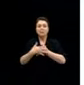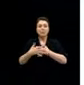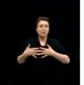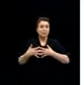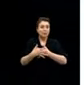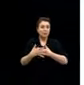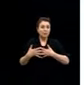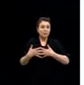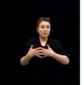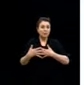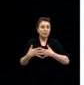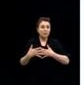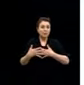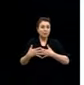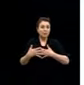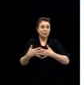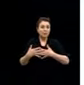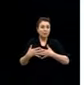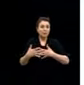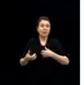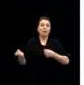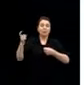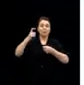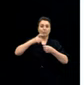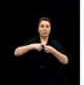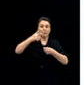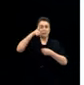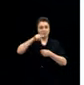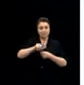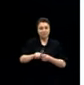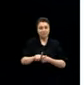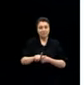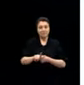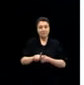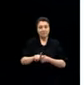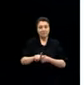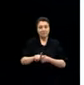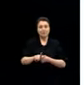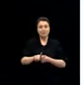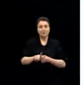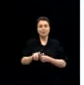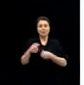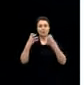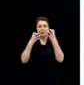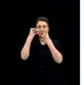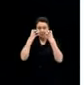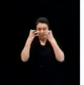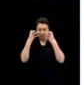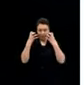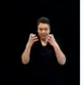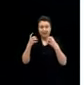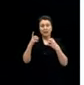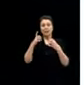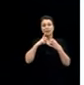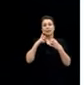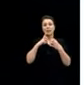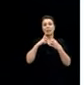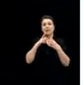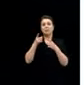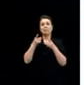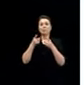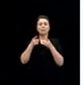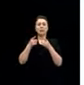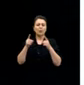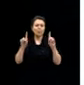Ó, só para voltando aqui, sendo um pouquinho chata, voltando, blefaroespasmo, ele tá ali, ó, ele provoca